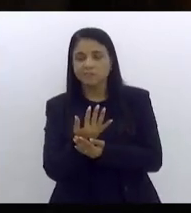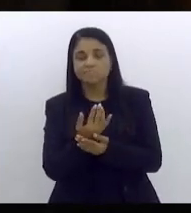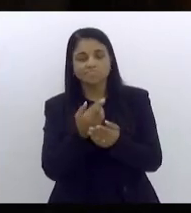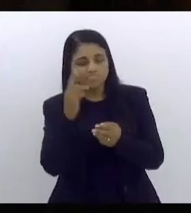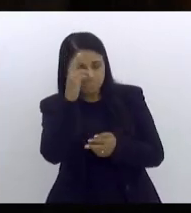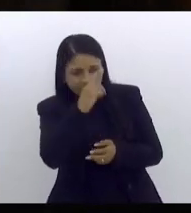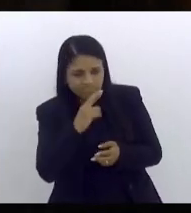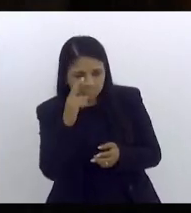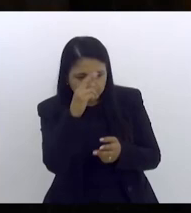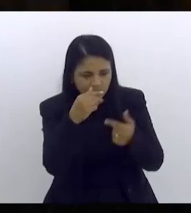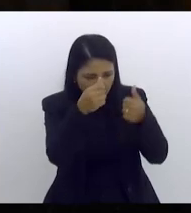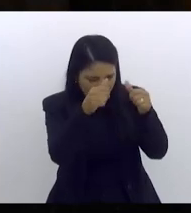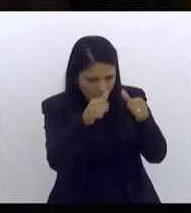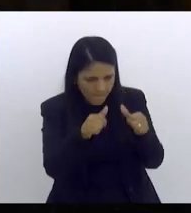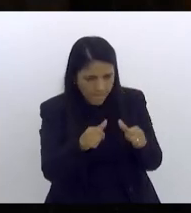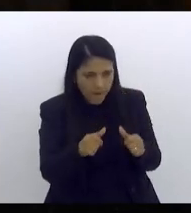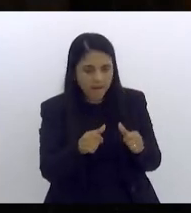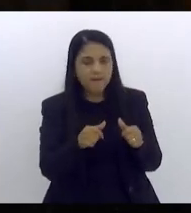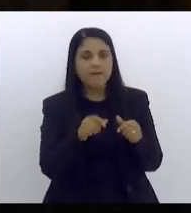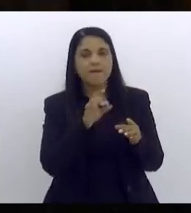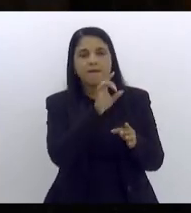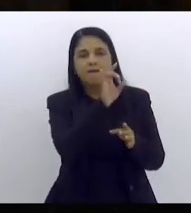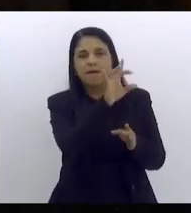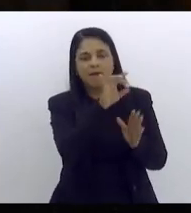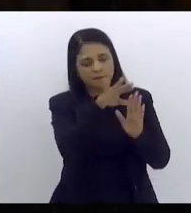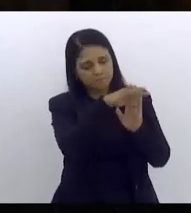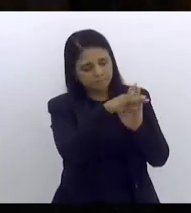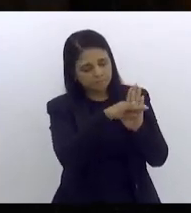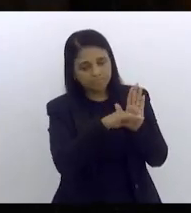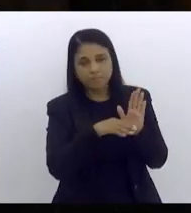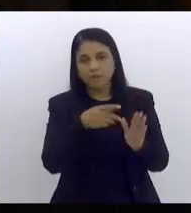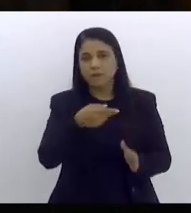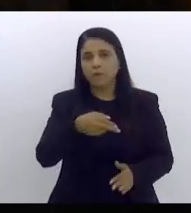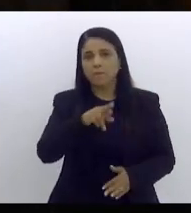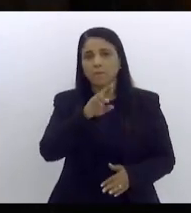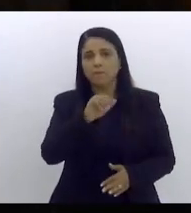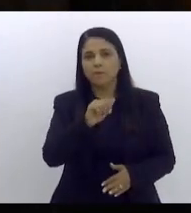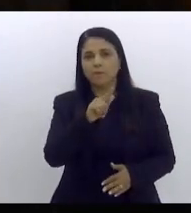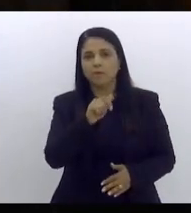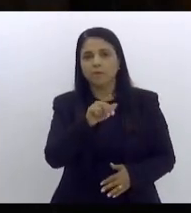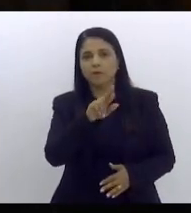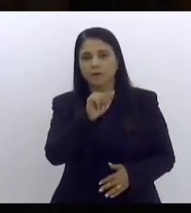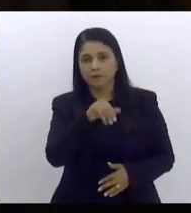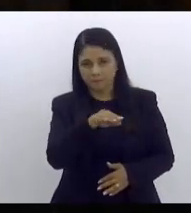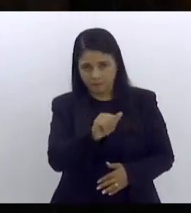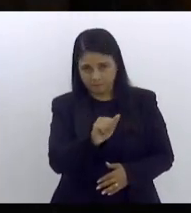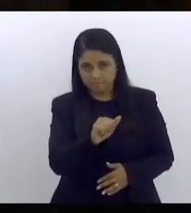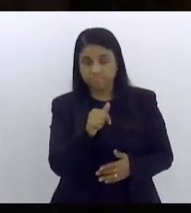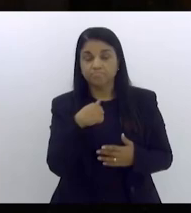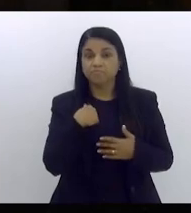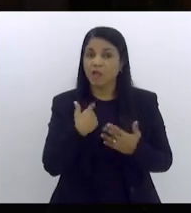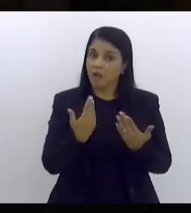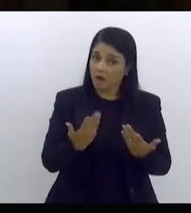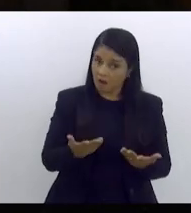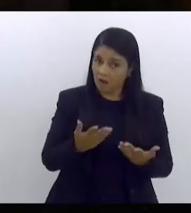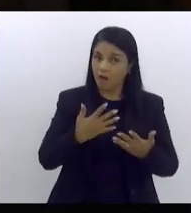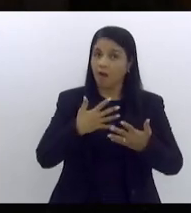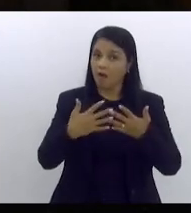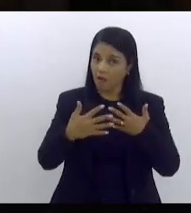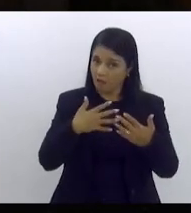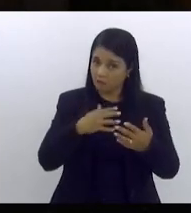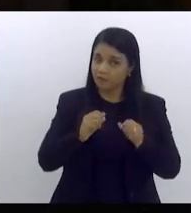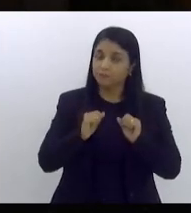um desses programas. É claro, esperamos que o governador